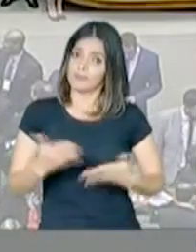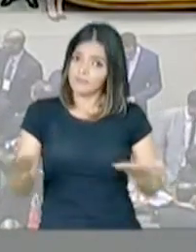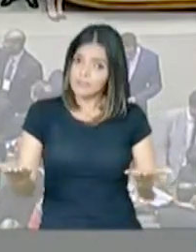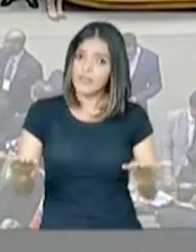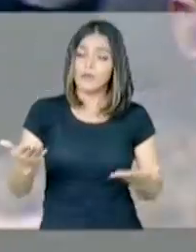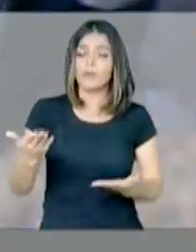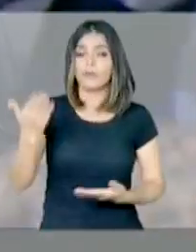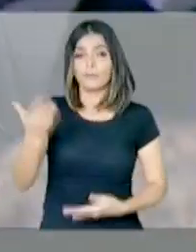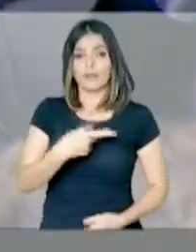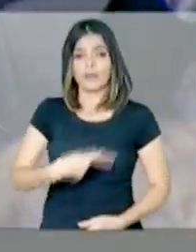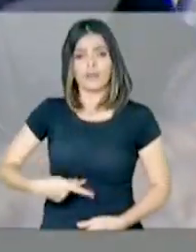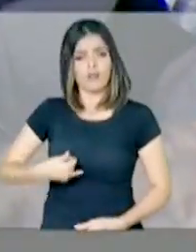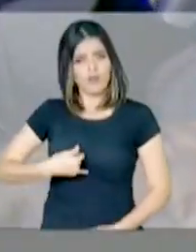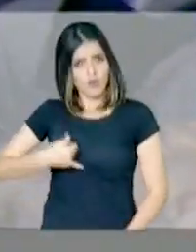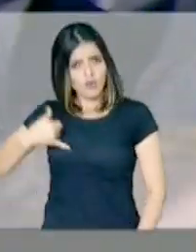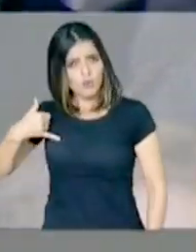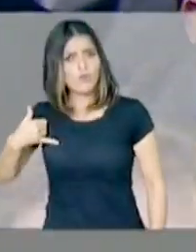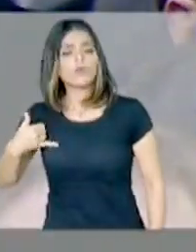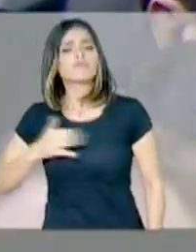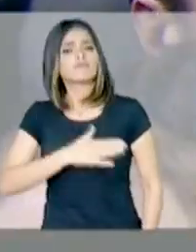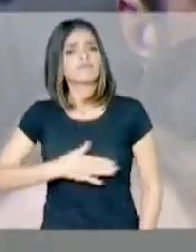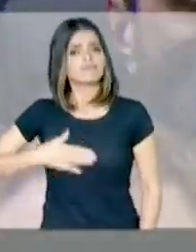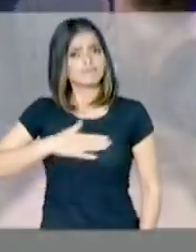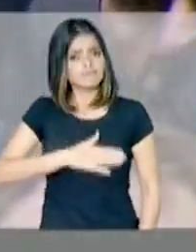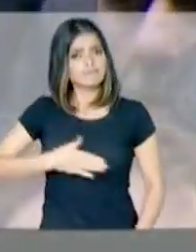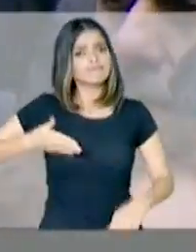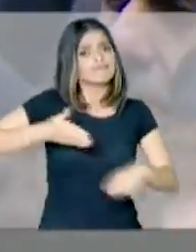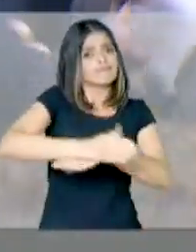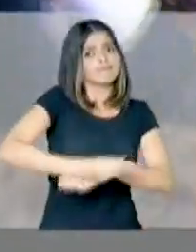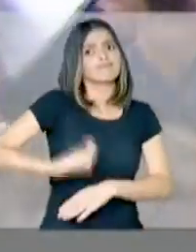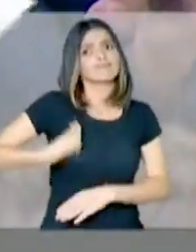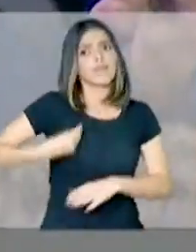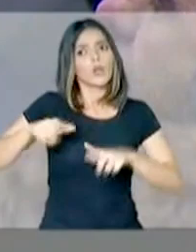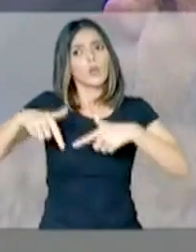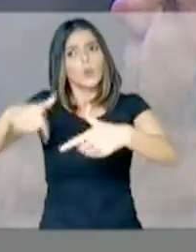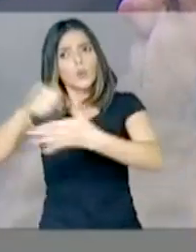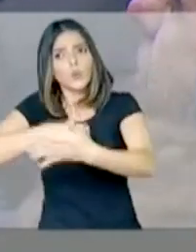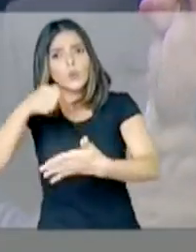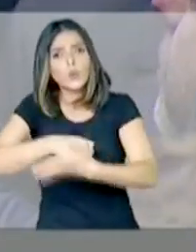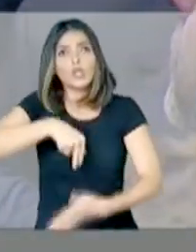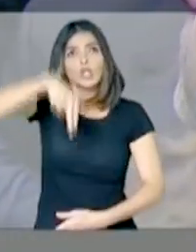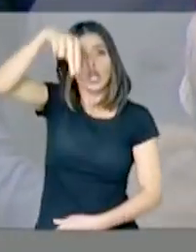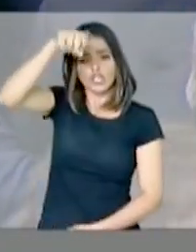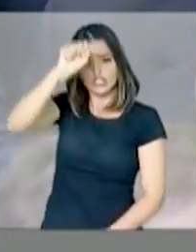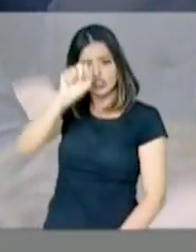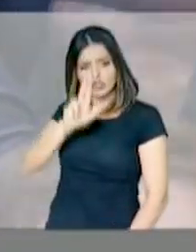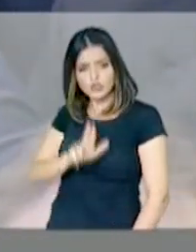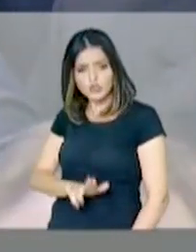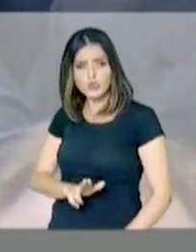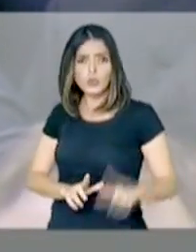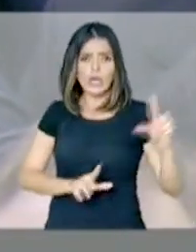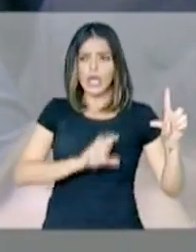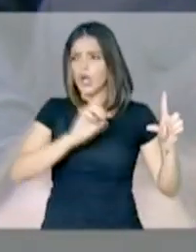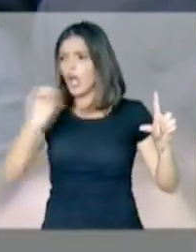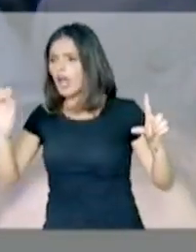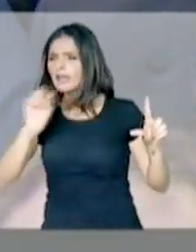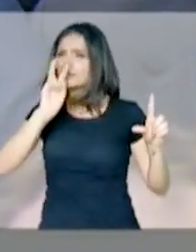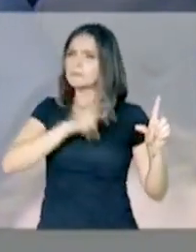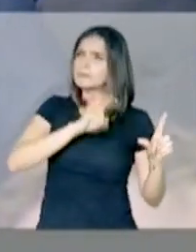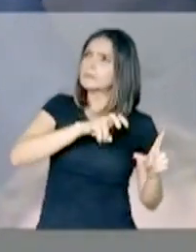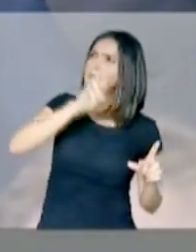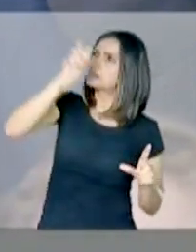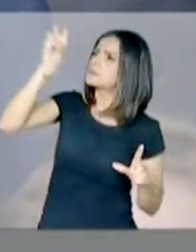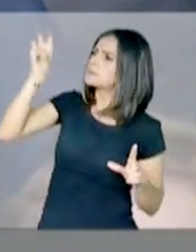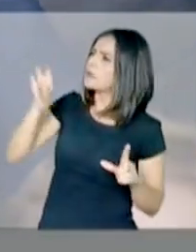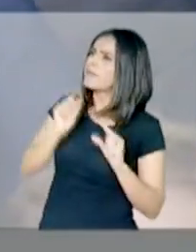Os servidores públicos têm uma regra um pouquinho mais apertada, que é a mesma idade mínima para homens e mulheres, mas um tempo de contribuição maior, que é de